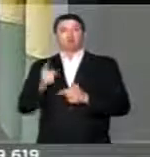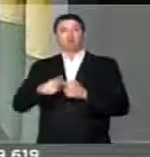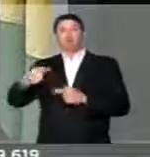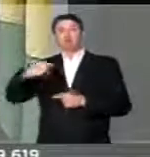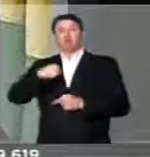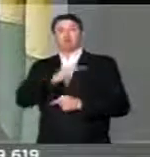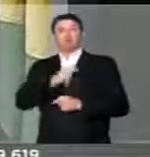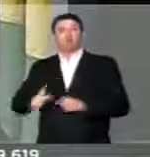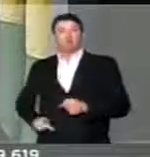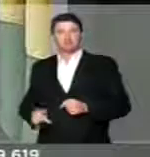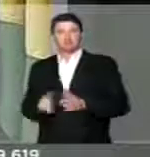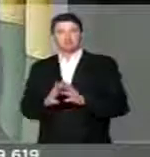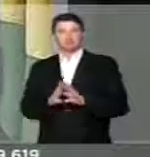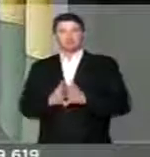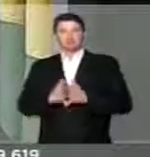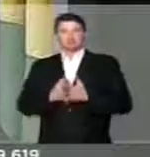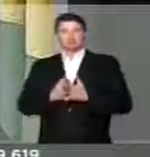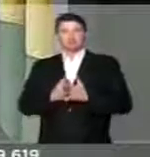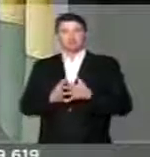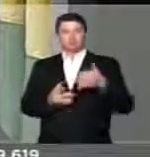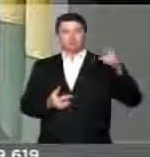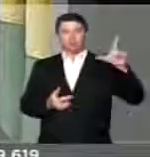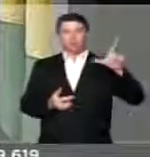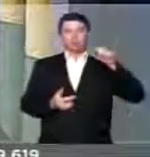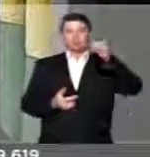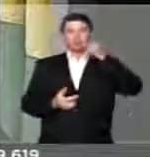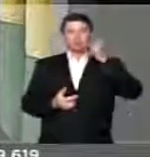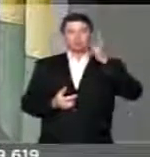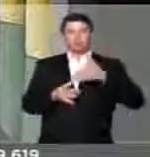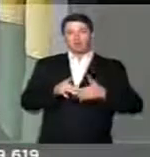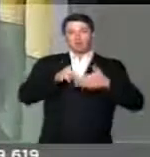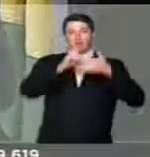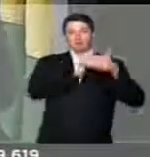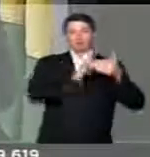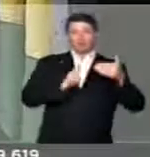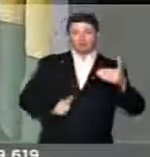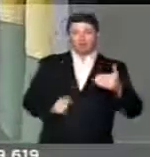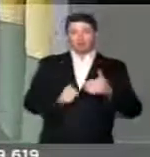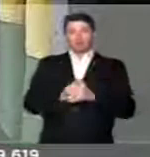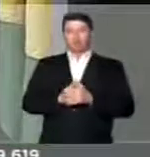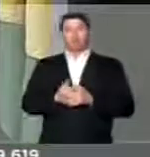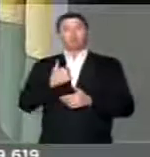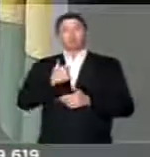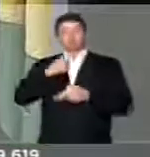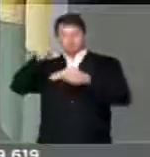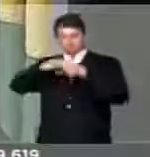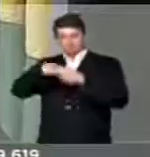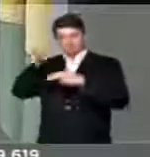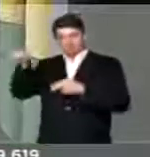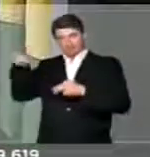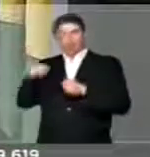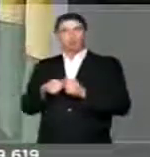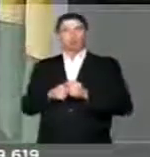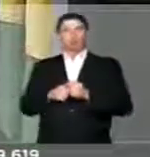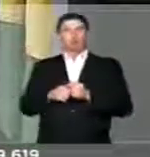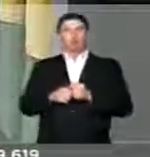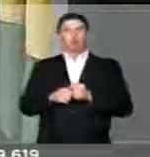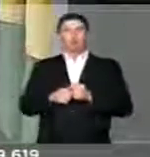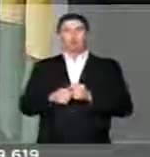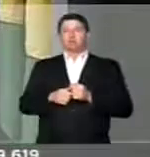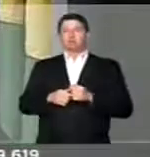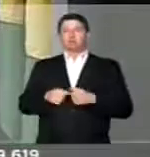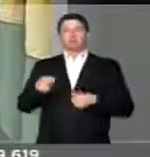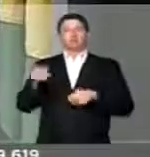eu. Outra deputada que falou pela liderança do governo, eu também estava ali. Ela em